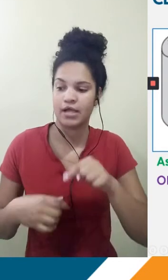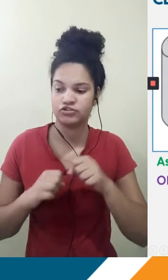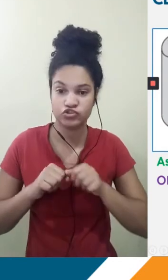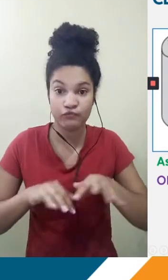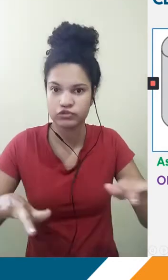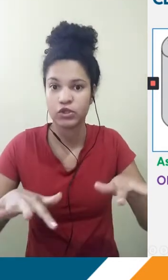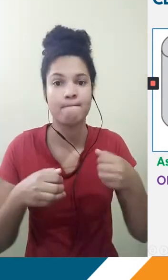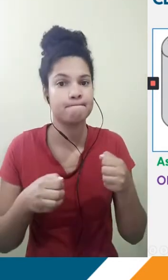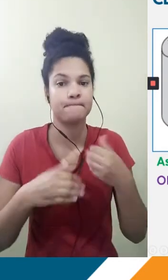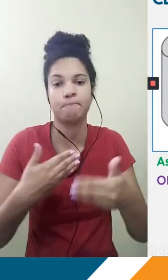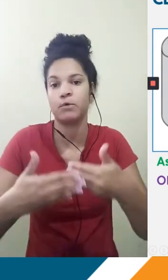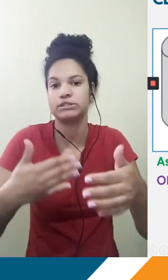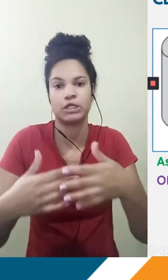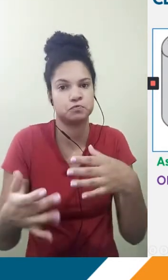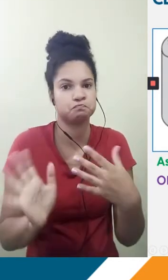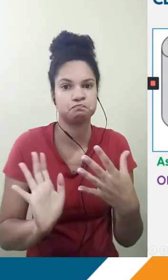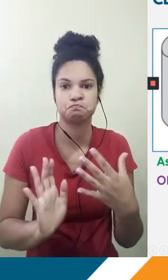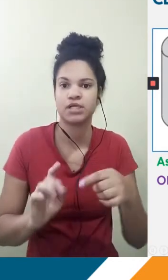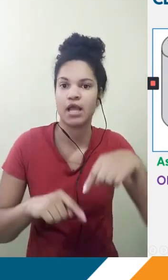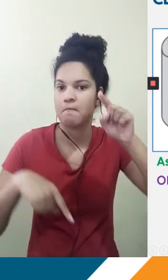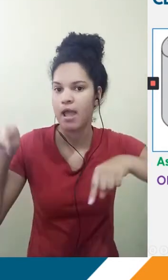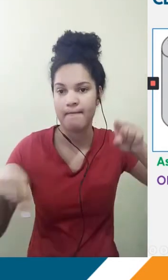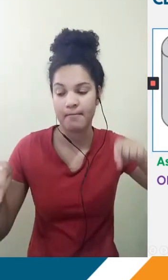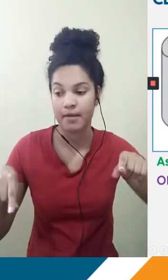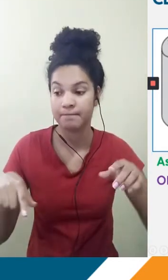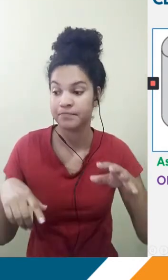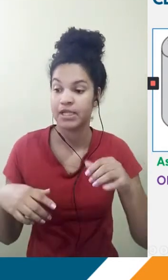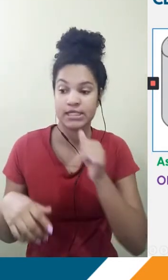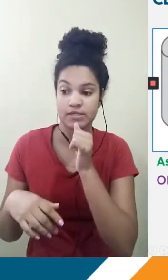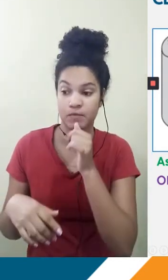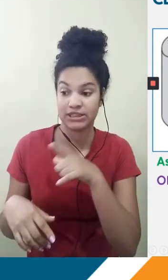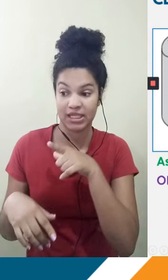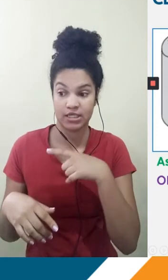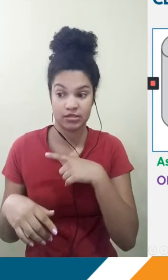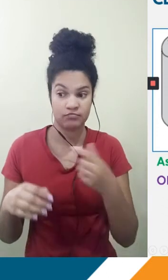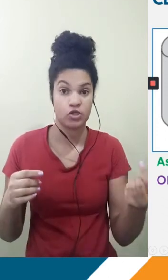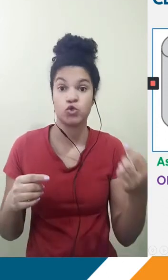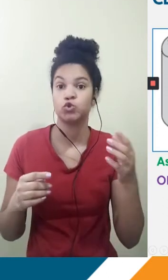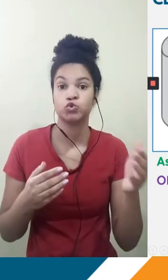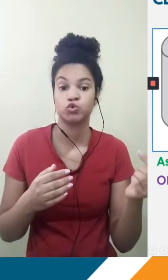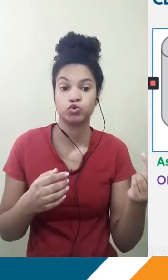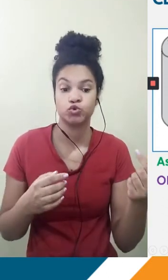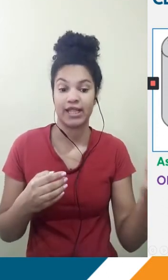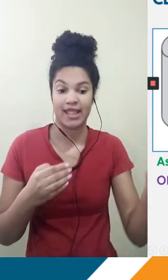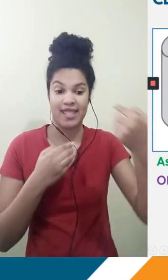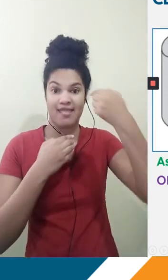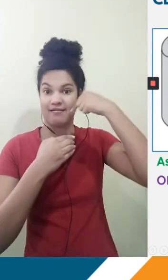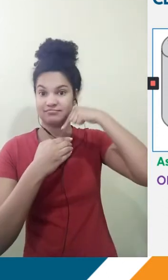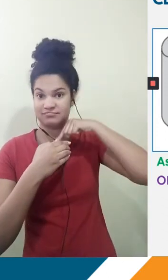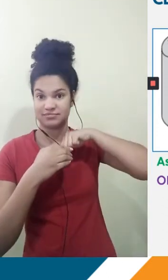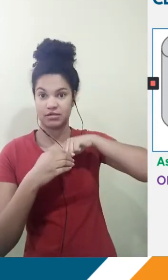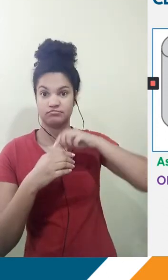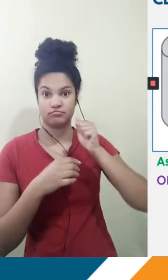aqui, entrada e saída de gás carbônico nos dois sentidos. Só que é a favor de um gradiente de